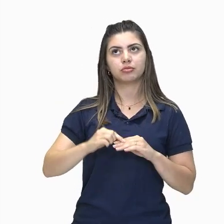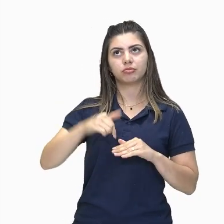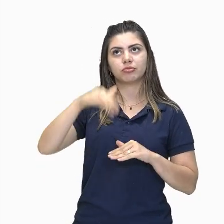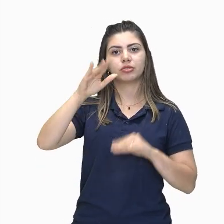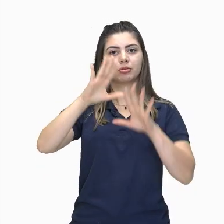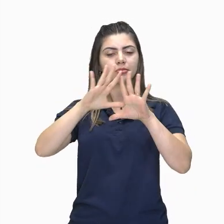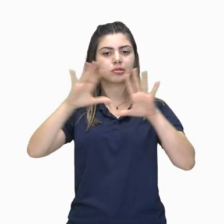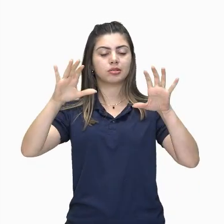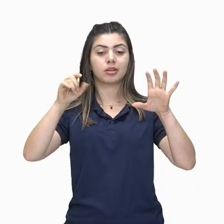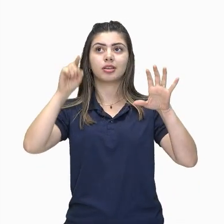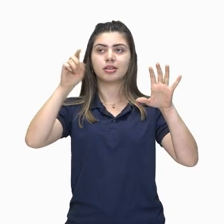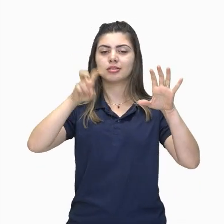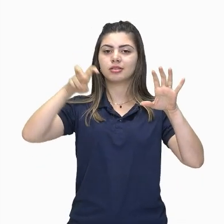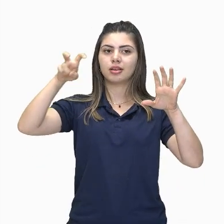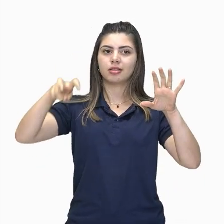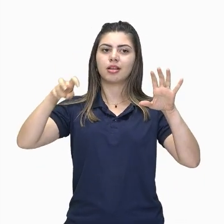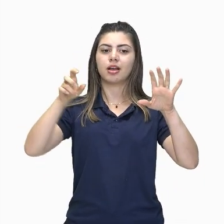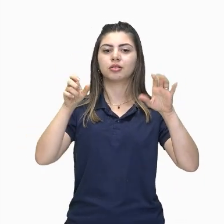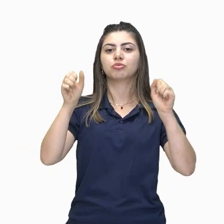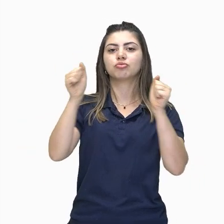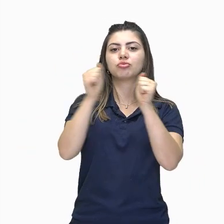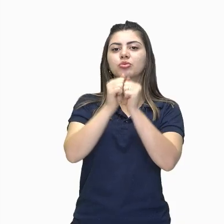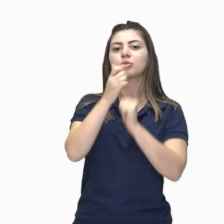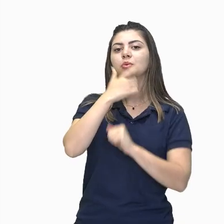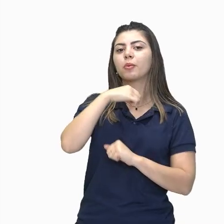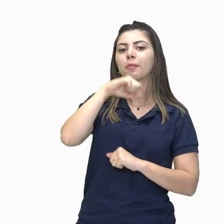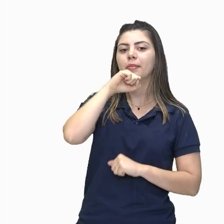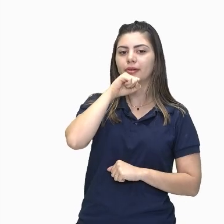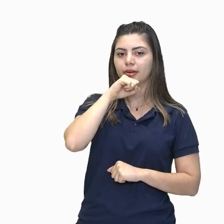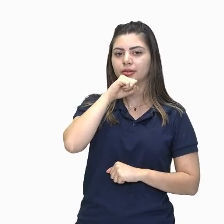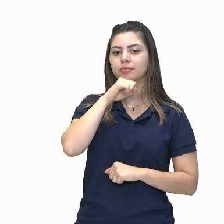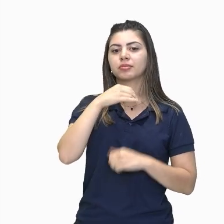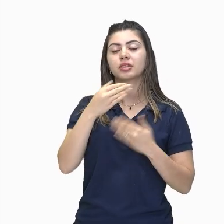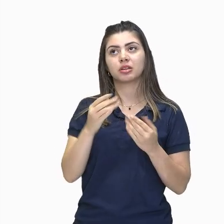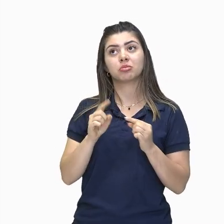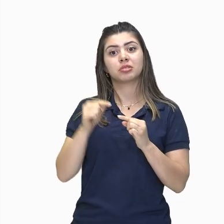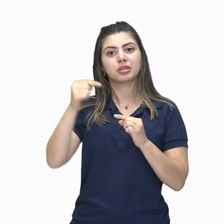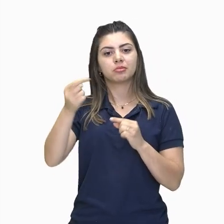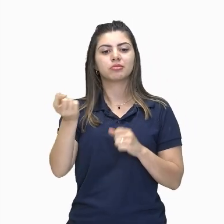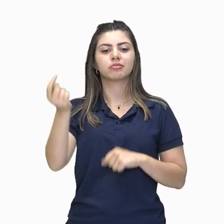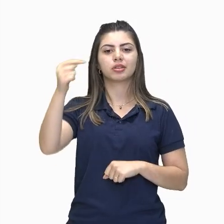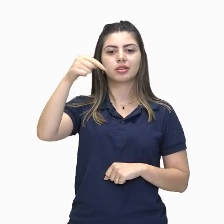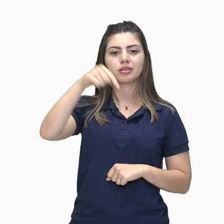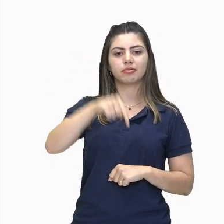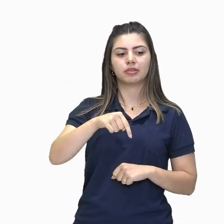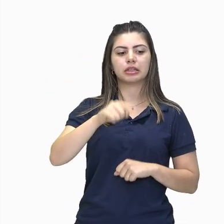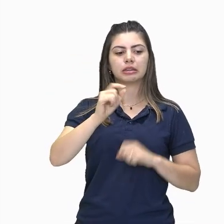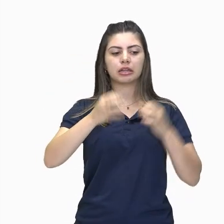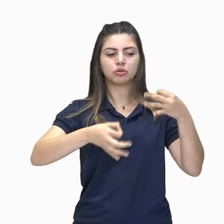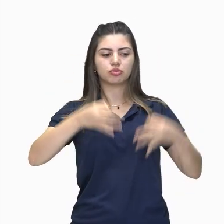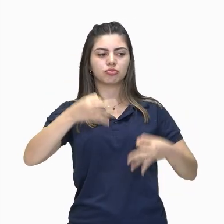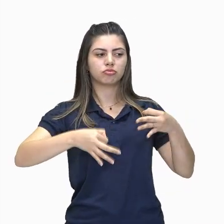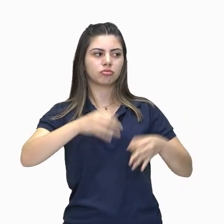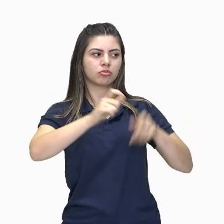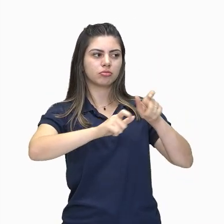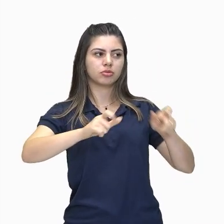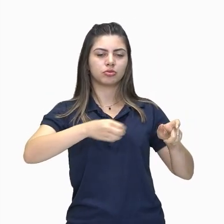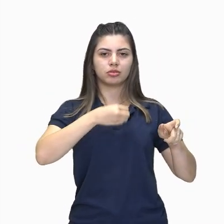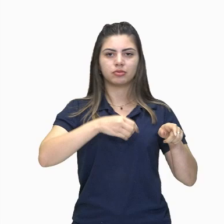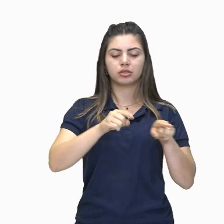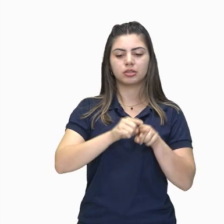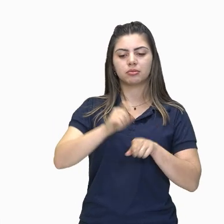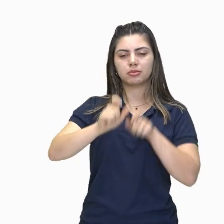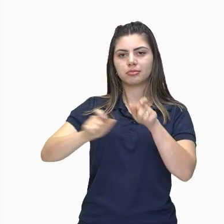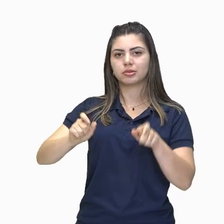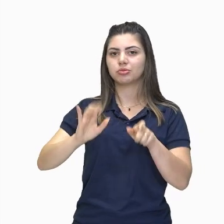está sentado à direita do Pai. E de novo há de vir em sua glória para julgar os vivos e os mortos, e o seu